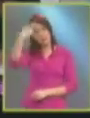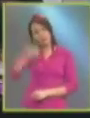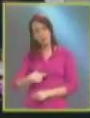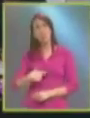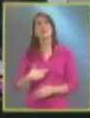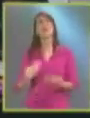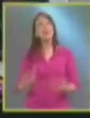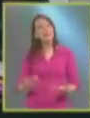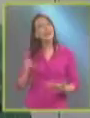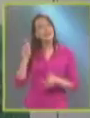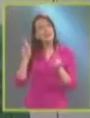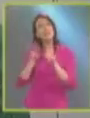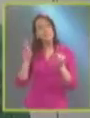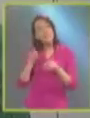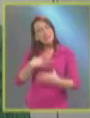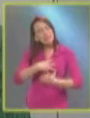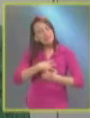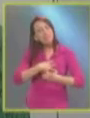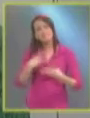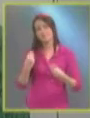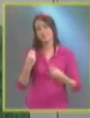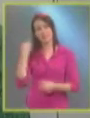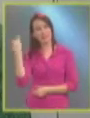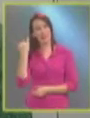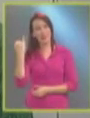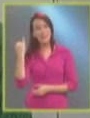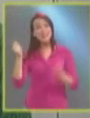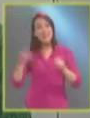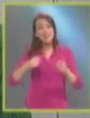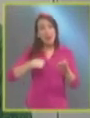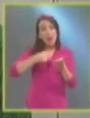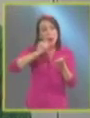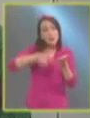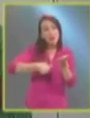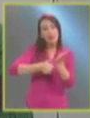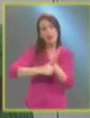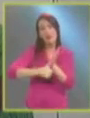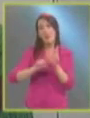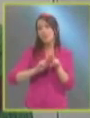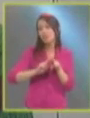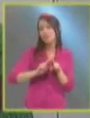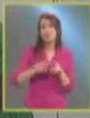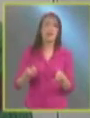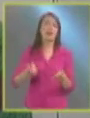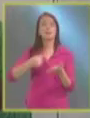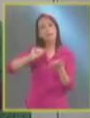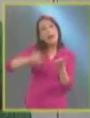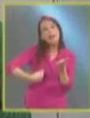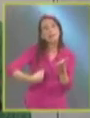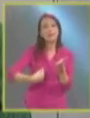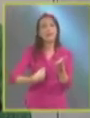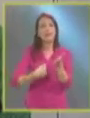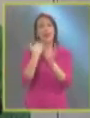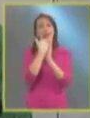coisa muito que significa demais para eles. Poder assinar uma carteira de identidade, poder assinar